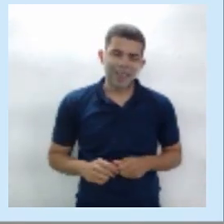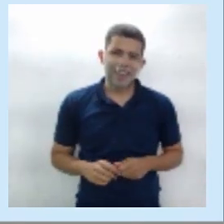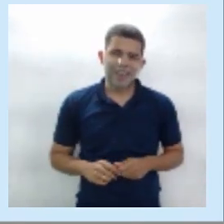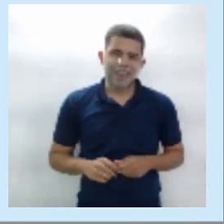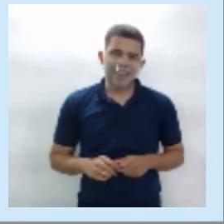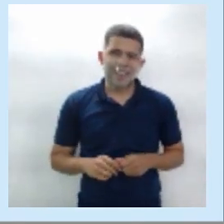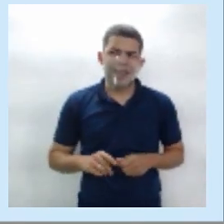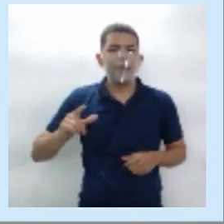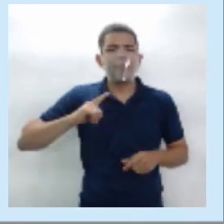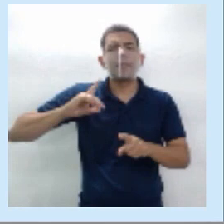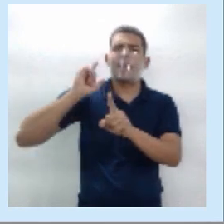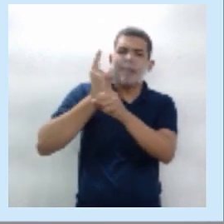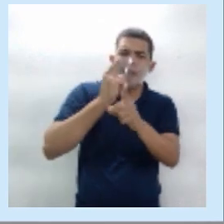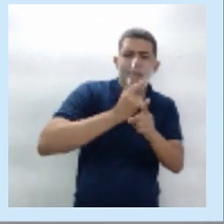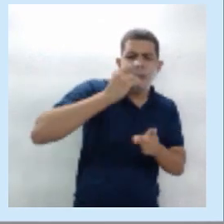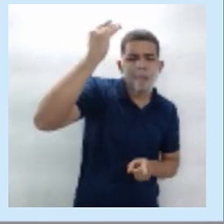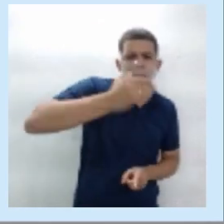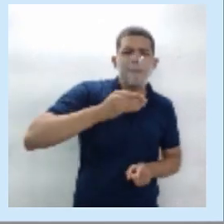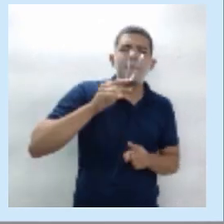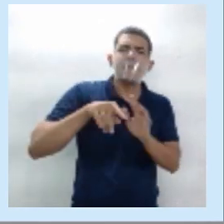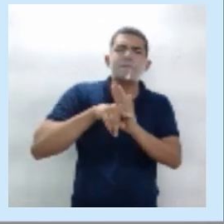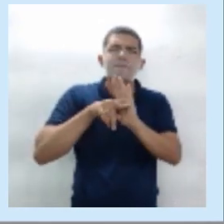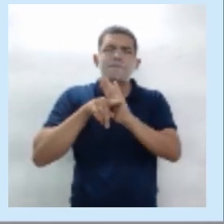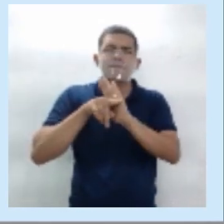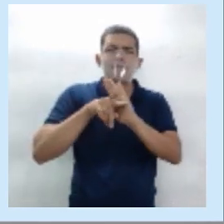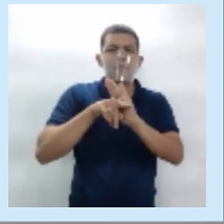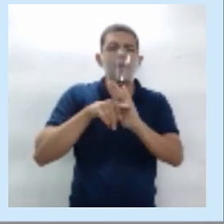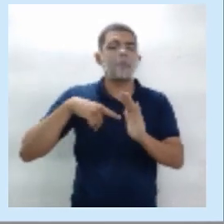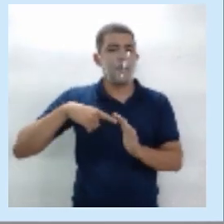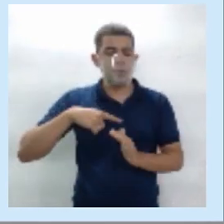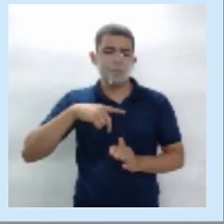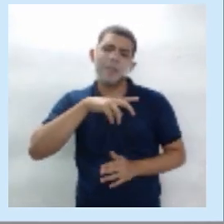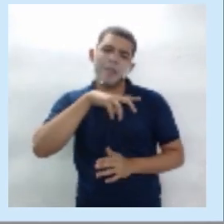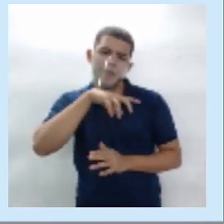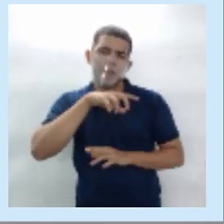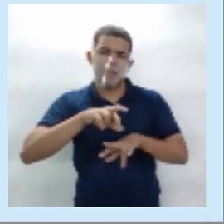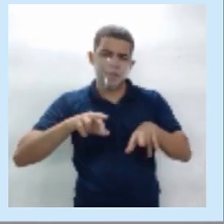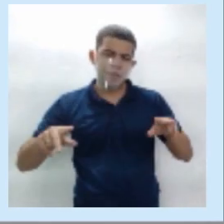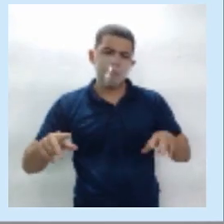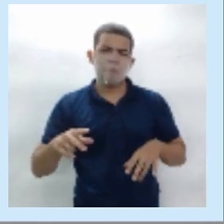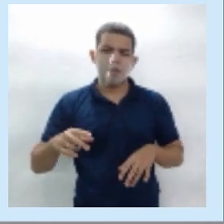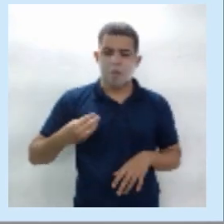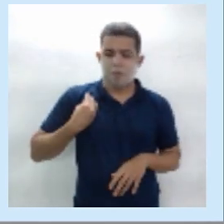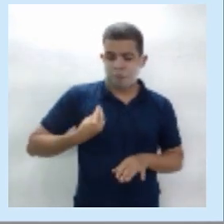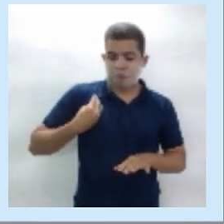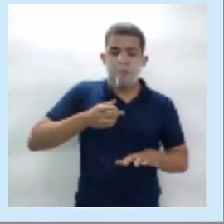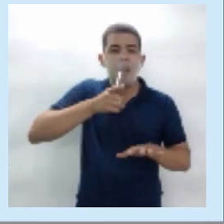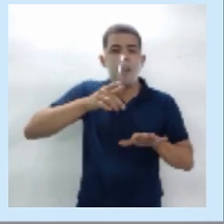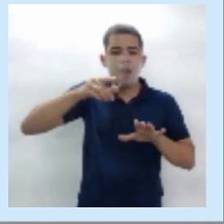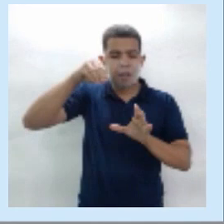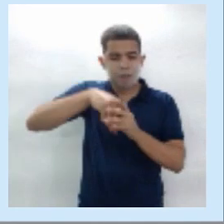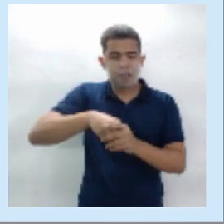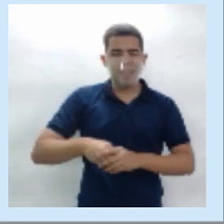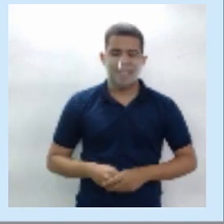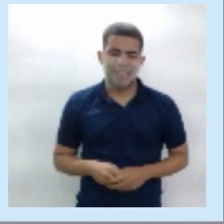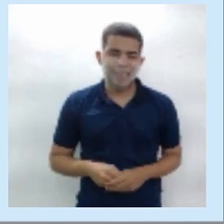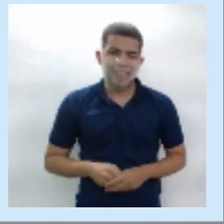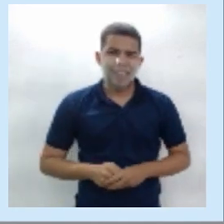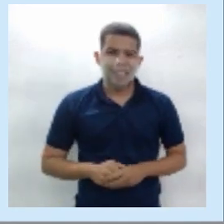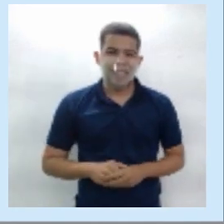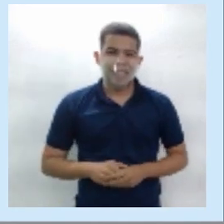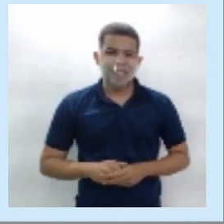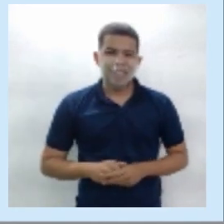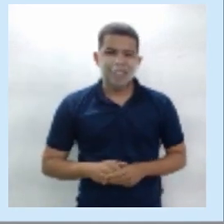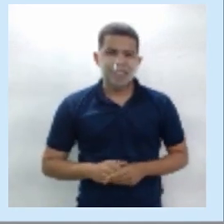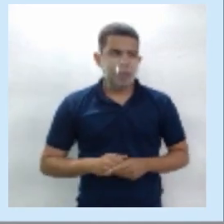né, resquícios, no caso de animais marinhos, que é bem interessante. Então, quando